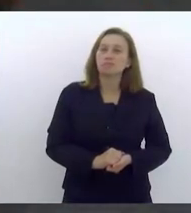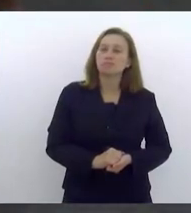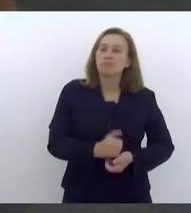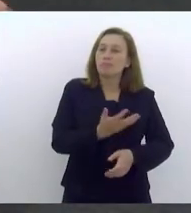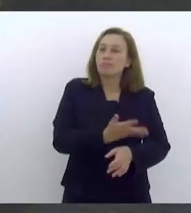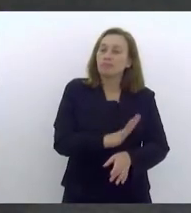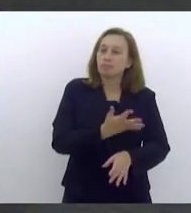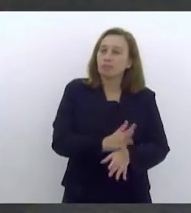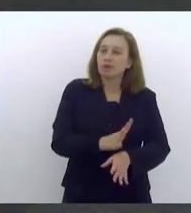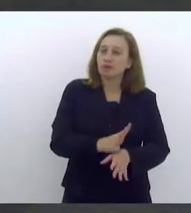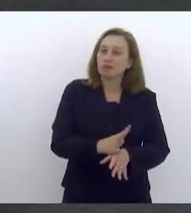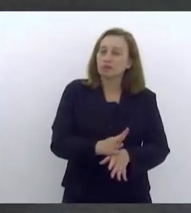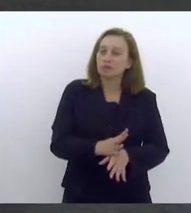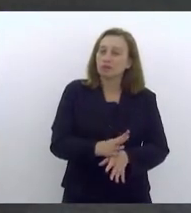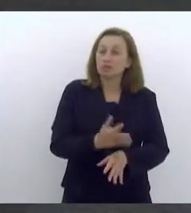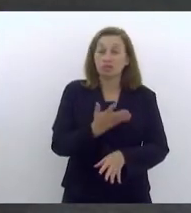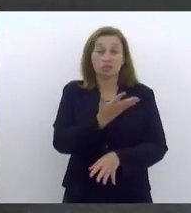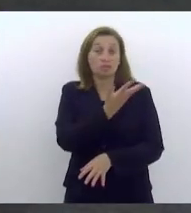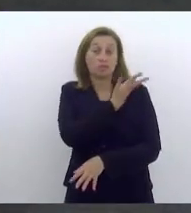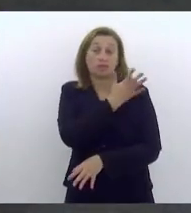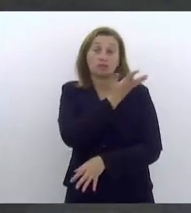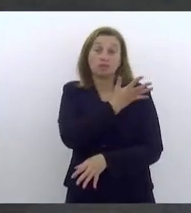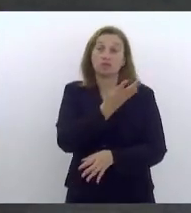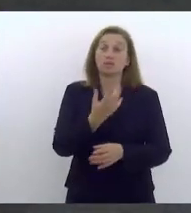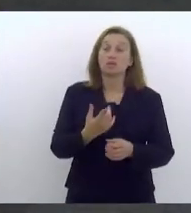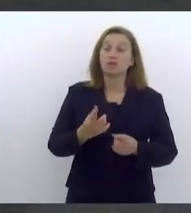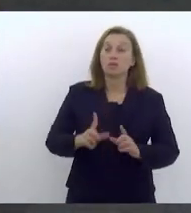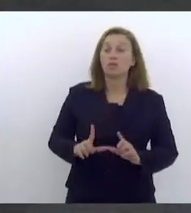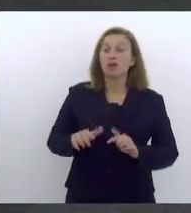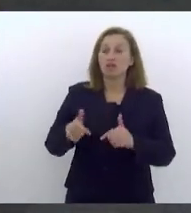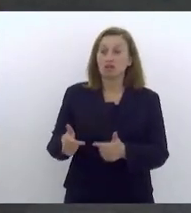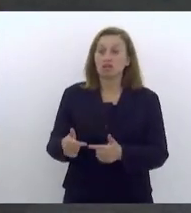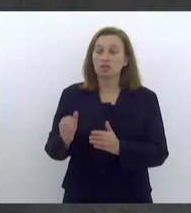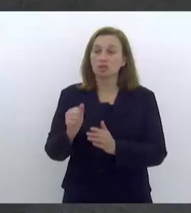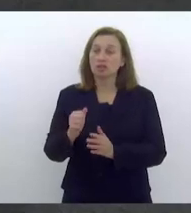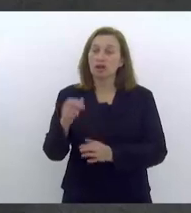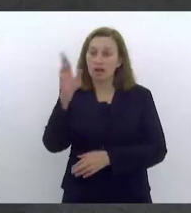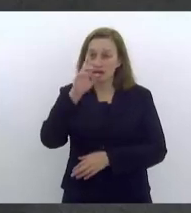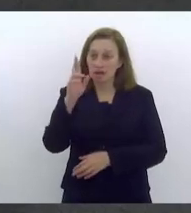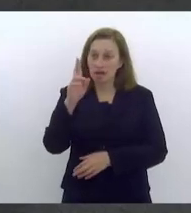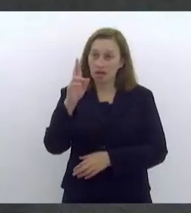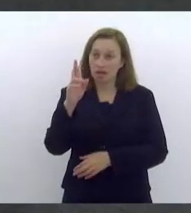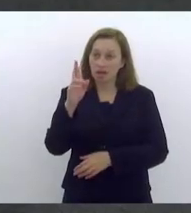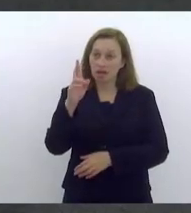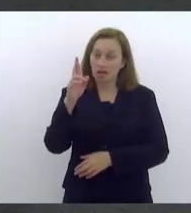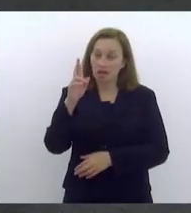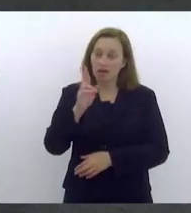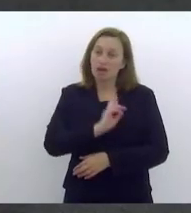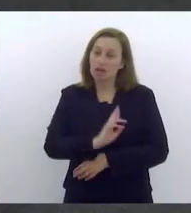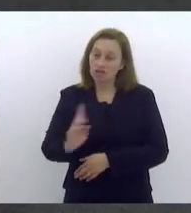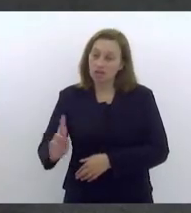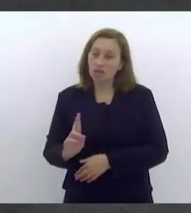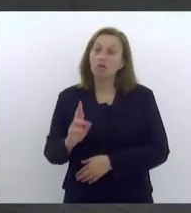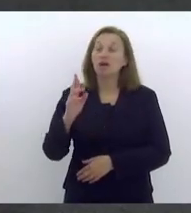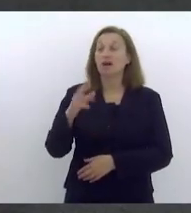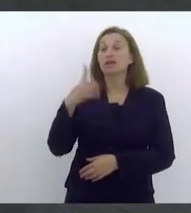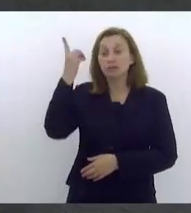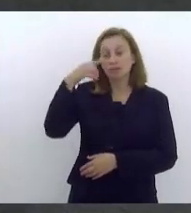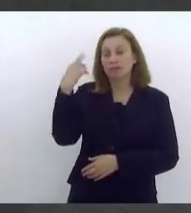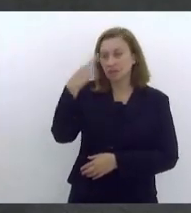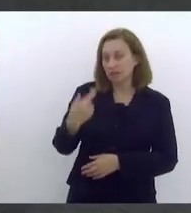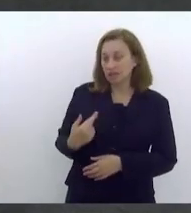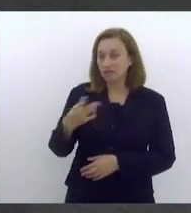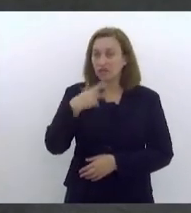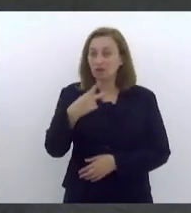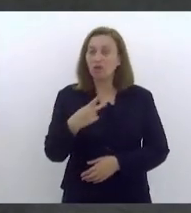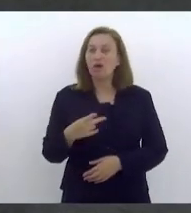de discriminar ações relacionadas à religião. E como a deputada Renata colocou muito bem, existe uma lei, a